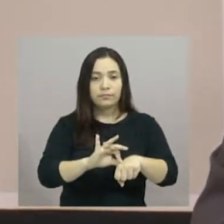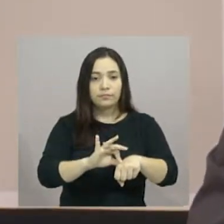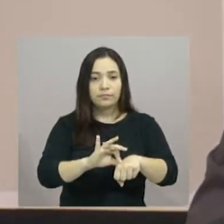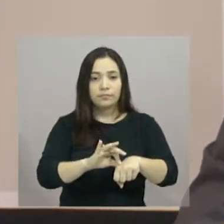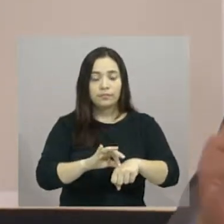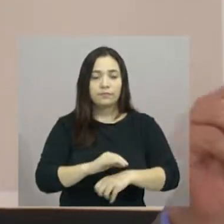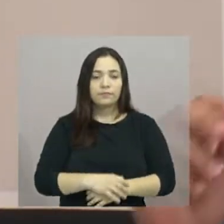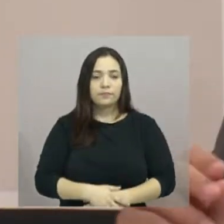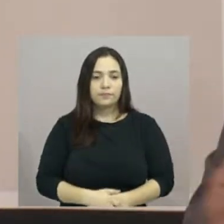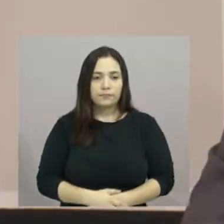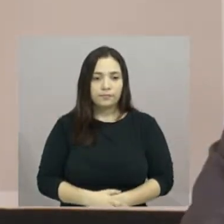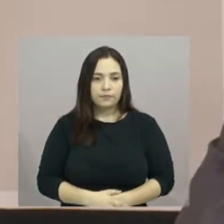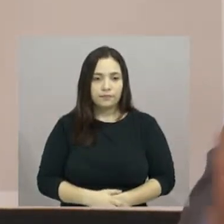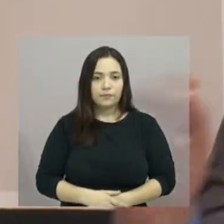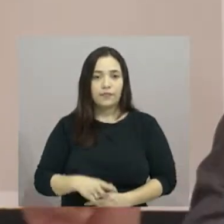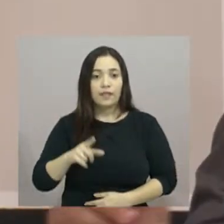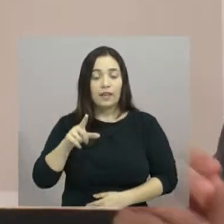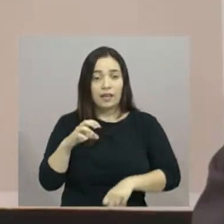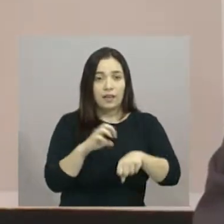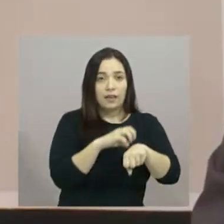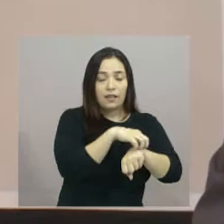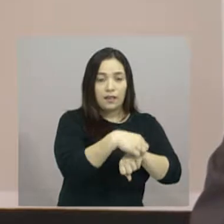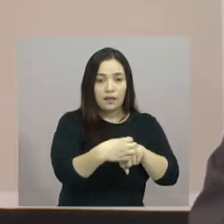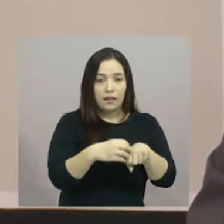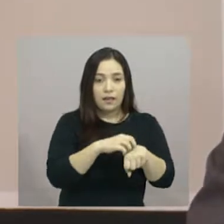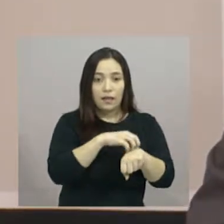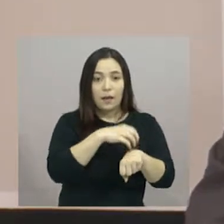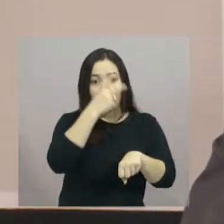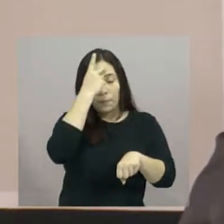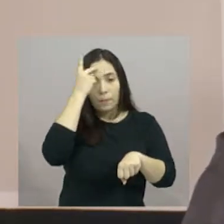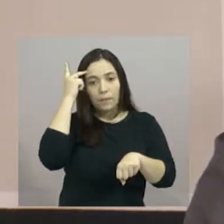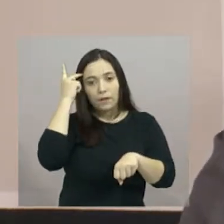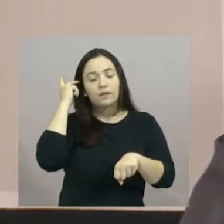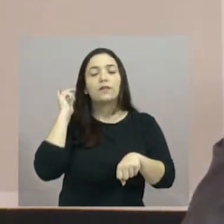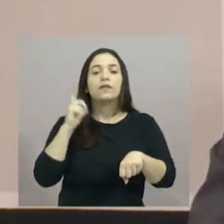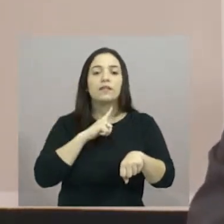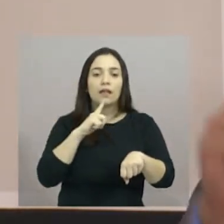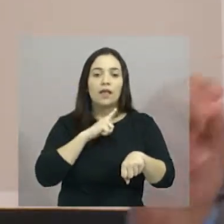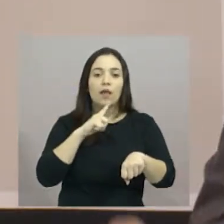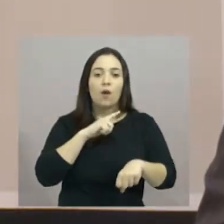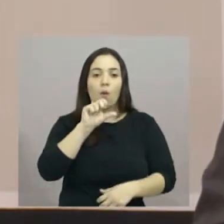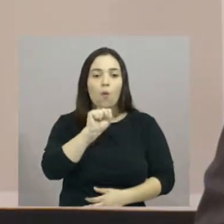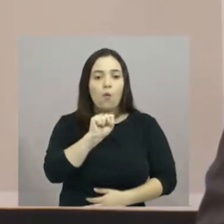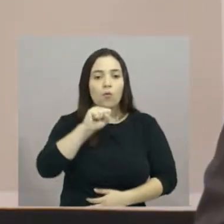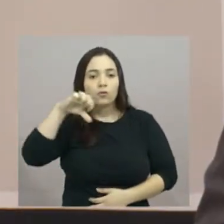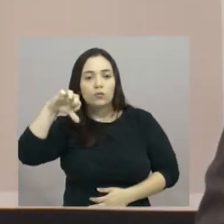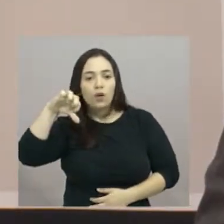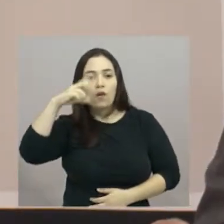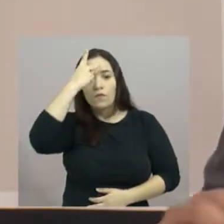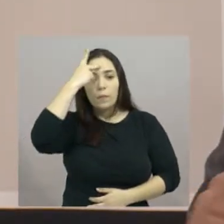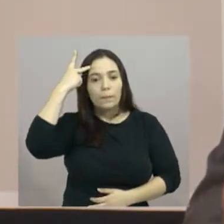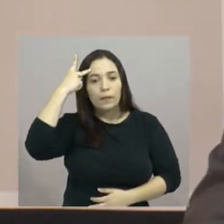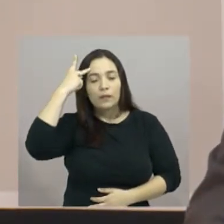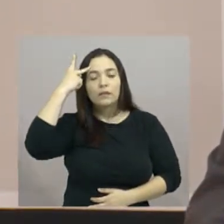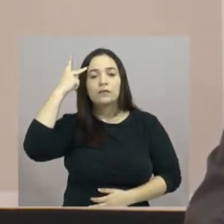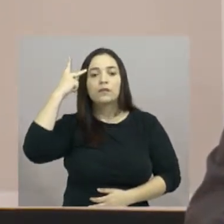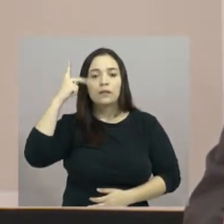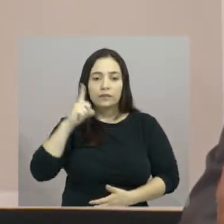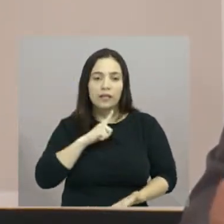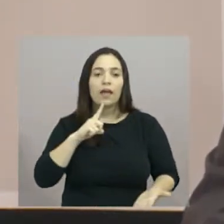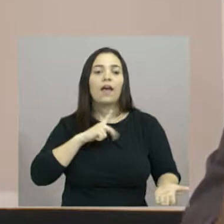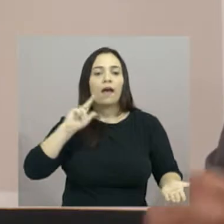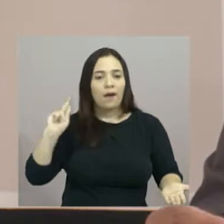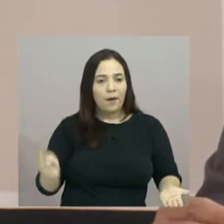dengue. Na chikungunya, a cada 10 pessoas picadas pelo mosquito, entre 8 e 9 ficam doentes da chikungunya.